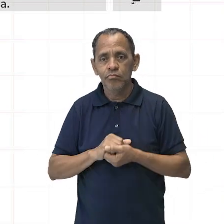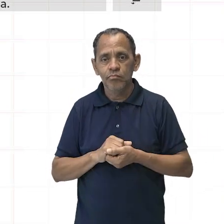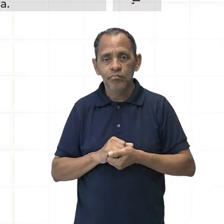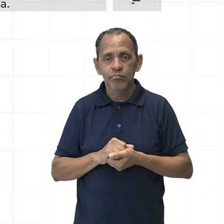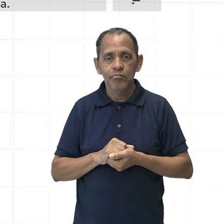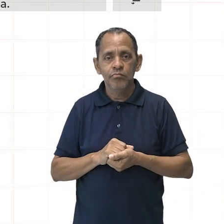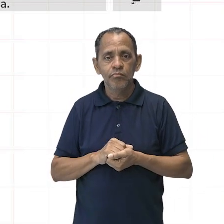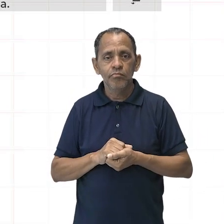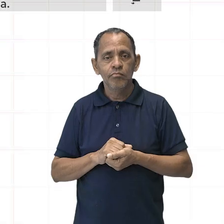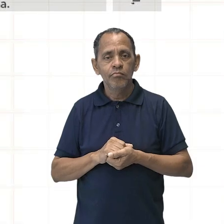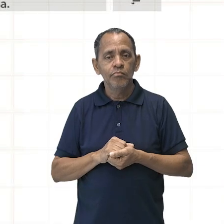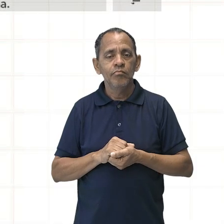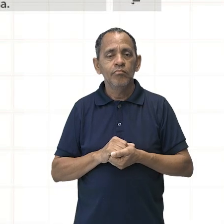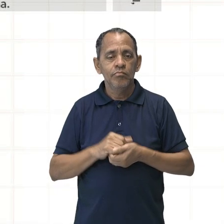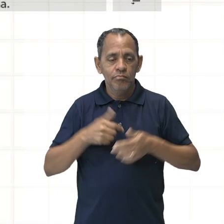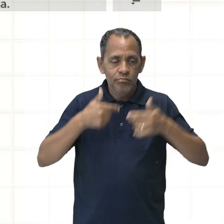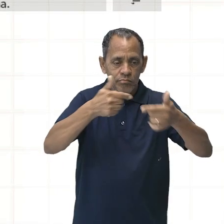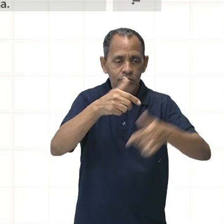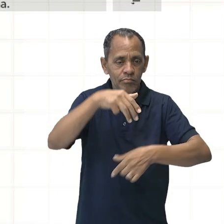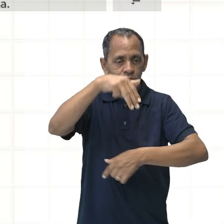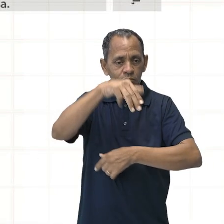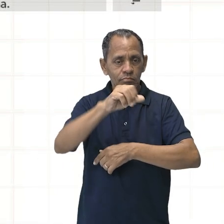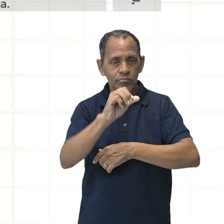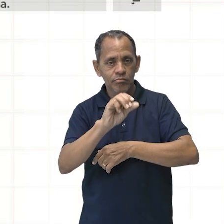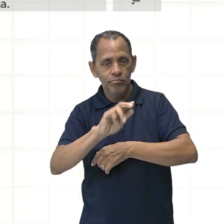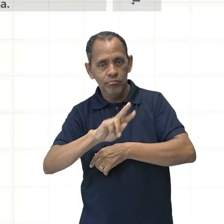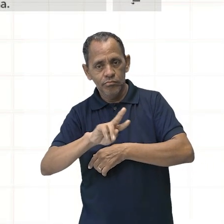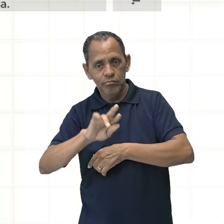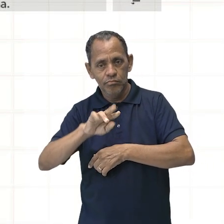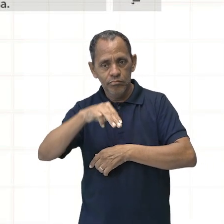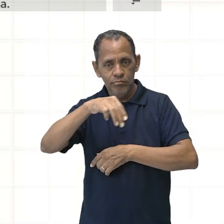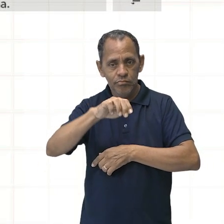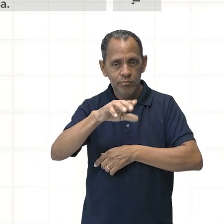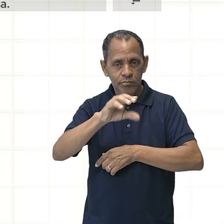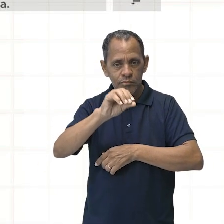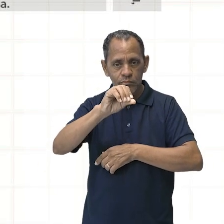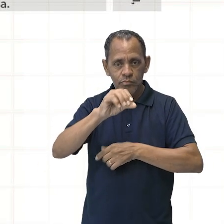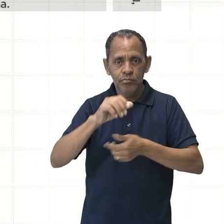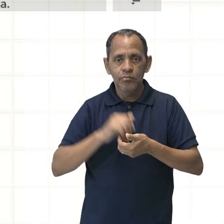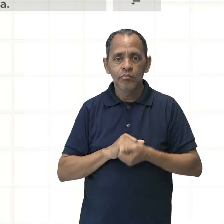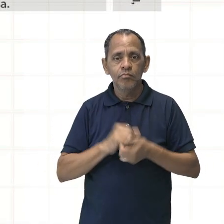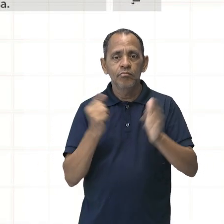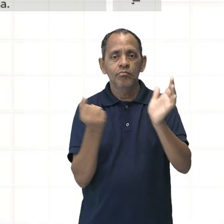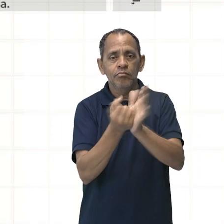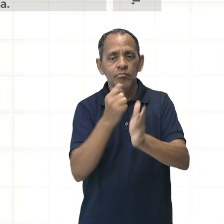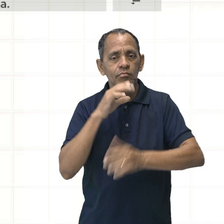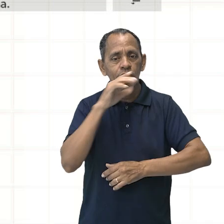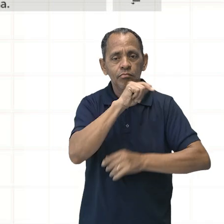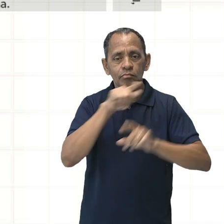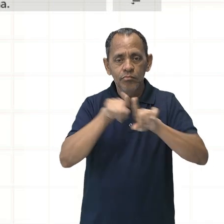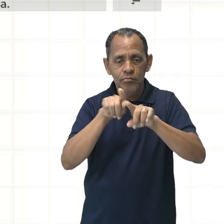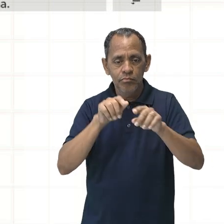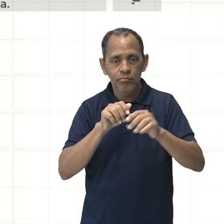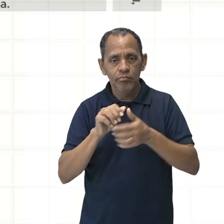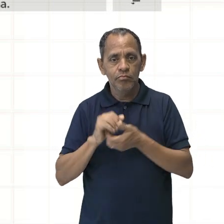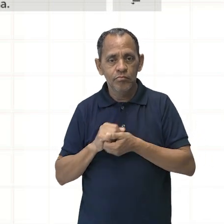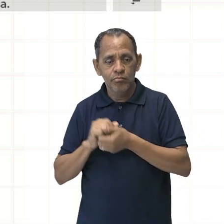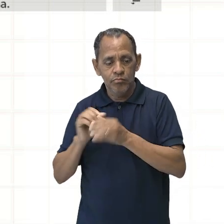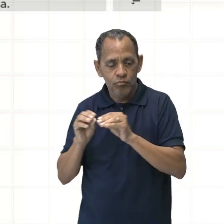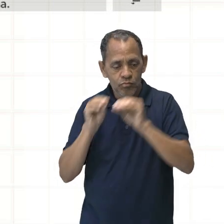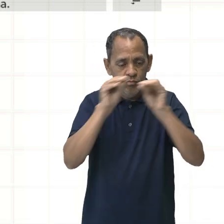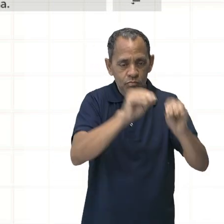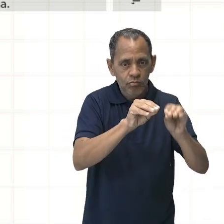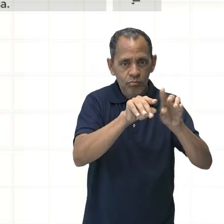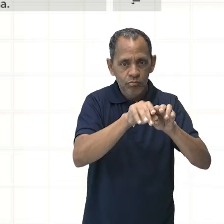movimento, como o próprio nome diz, né, vai ter a movimentação. E é marcada pela rápida movimentação das